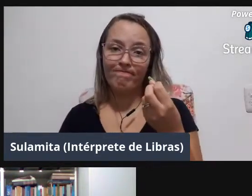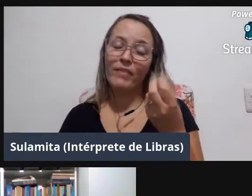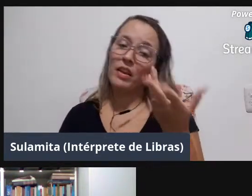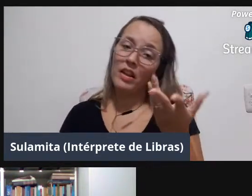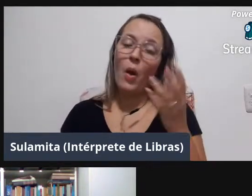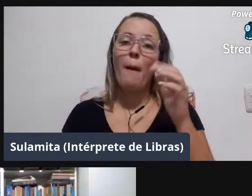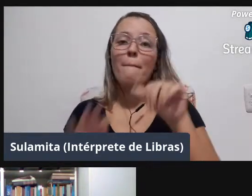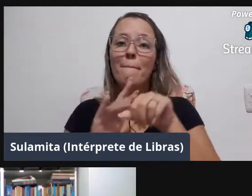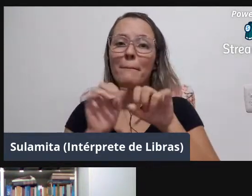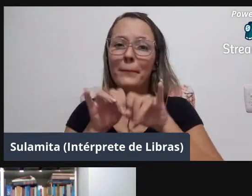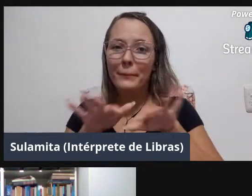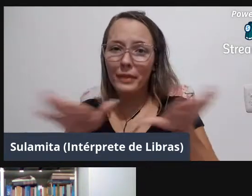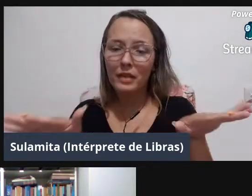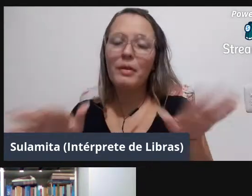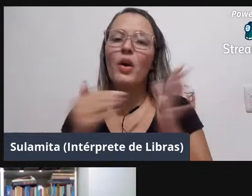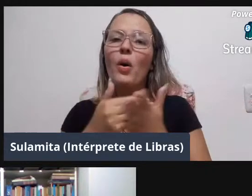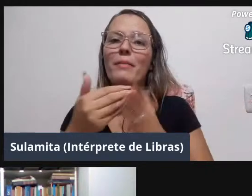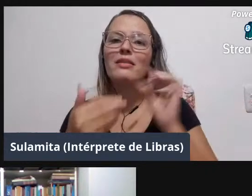em julho tem essa notícia.